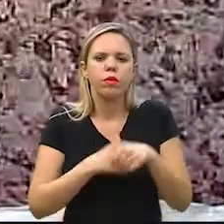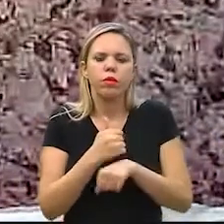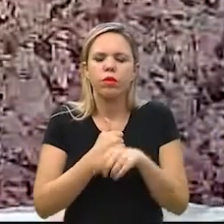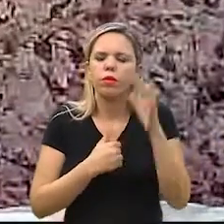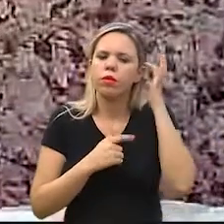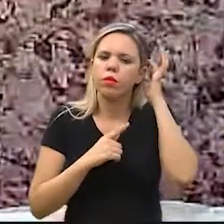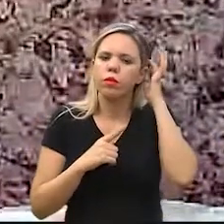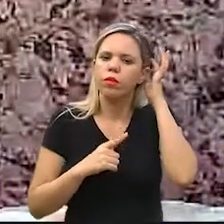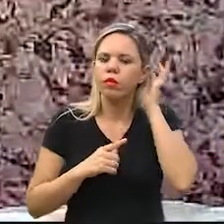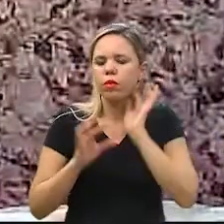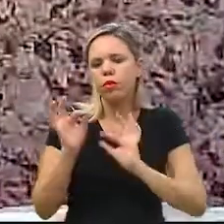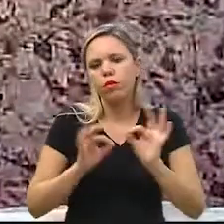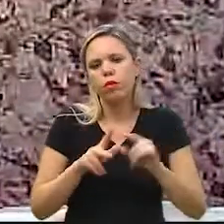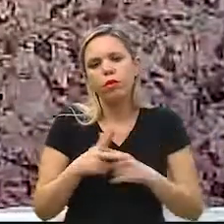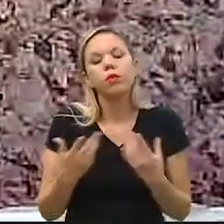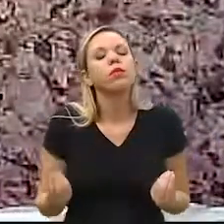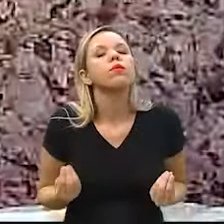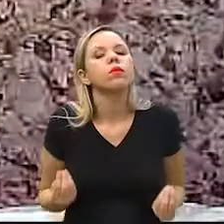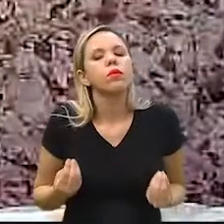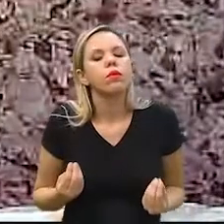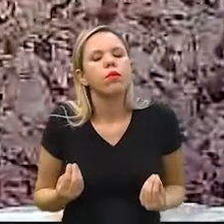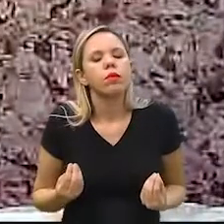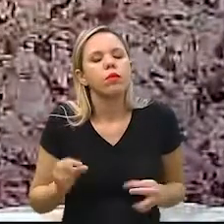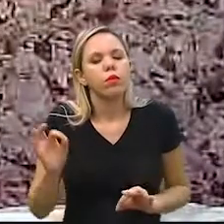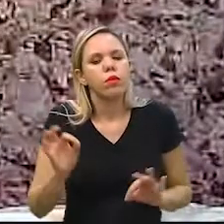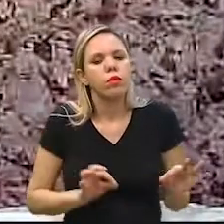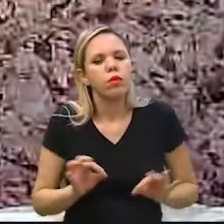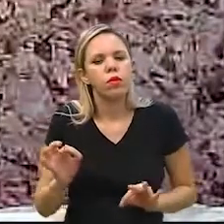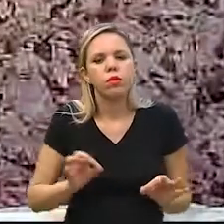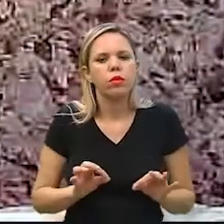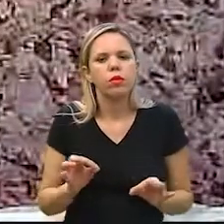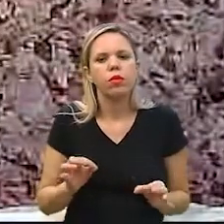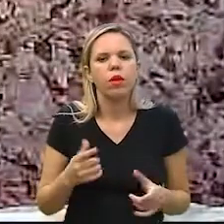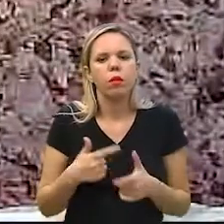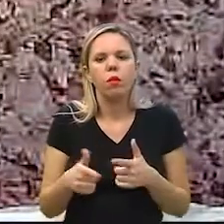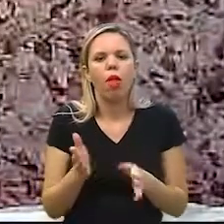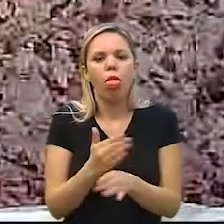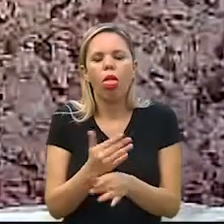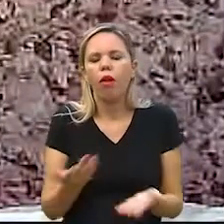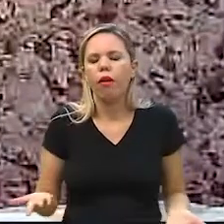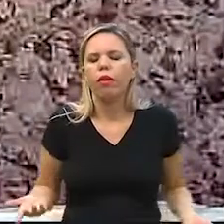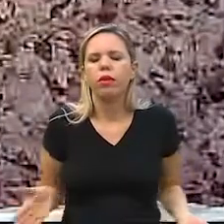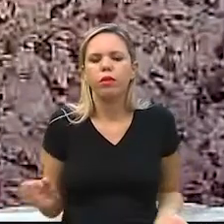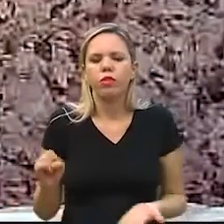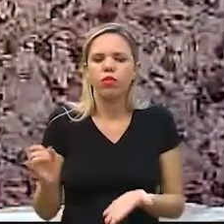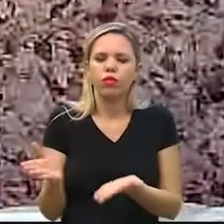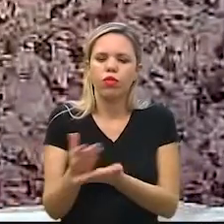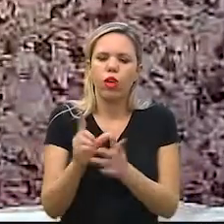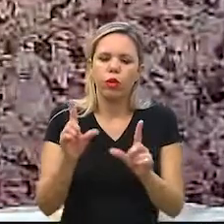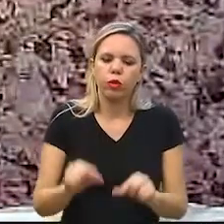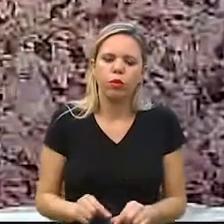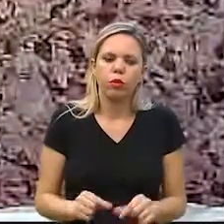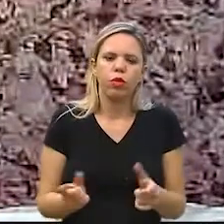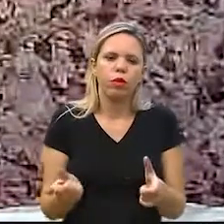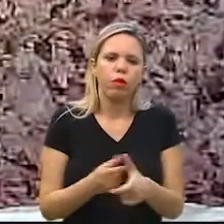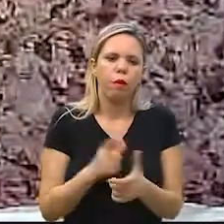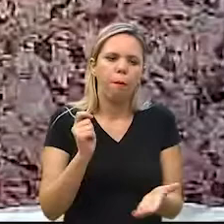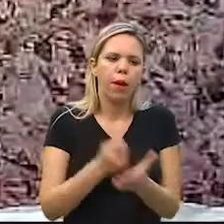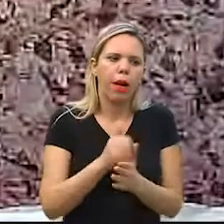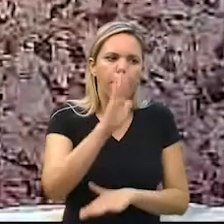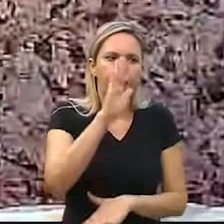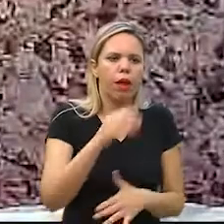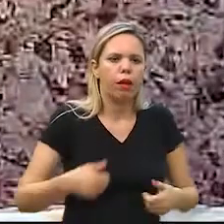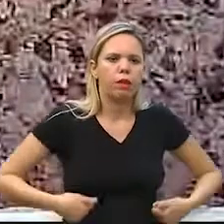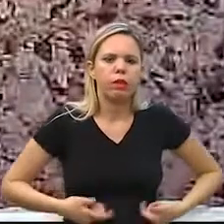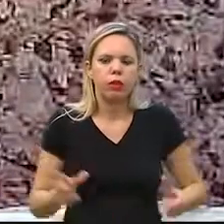ela vai ter que ter um reajuste. E como é que ajusta esse desequilíbrio? Se vai arrecadar menos, você vai ter que reduzir, então, o